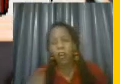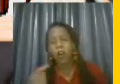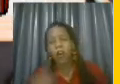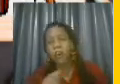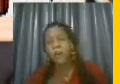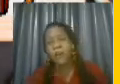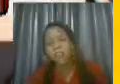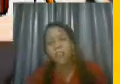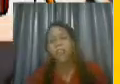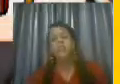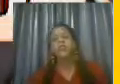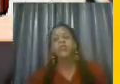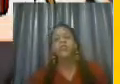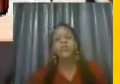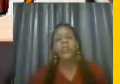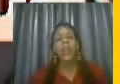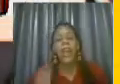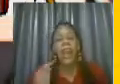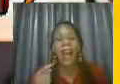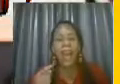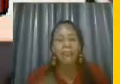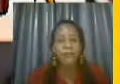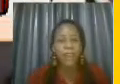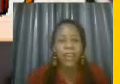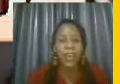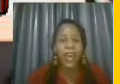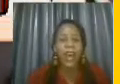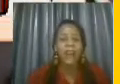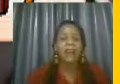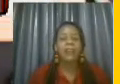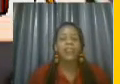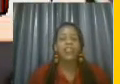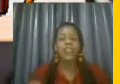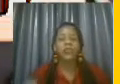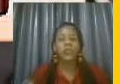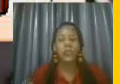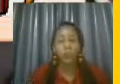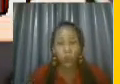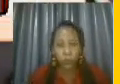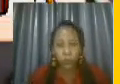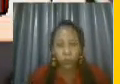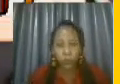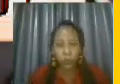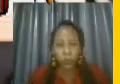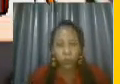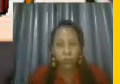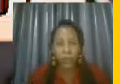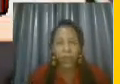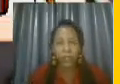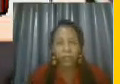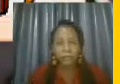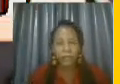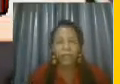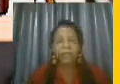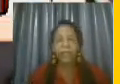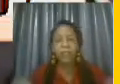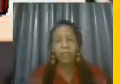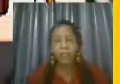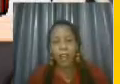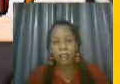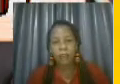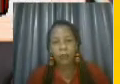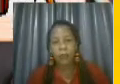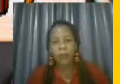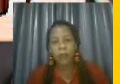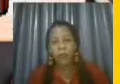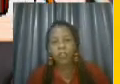dia? O tema da nossa aula de hoje é África, de todos, beleza? Então vamos